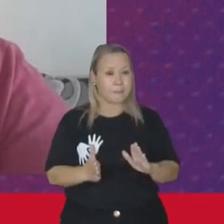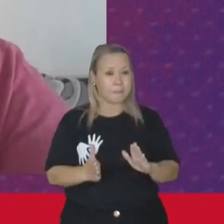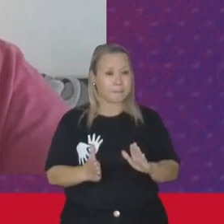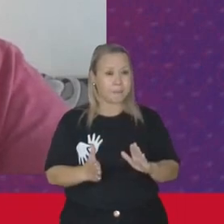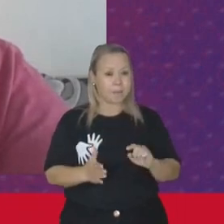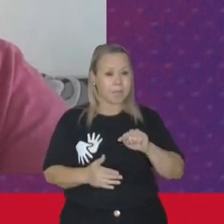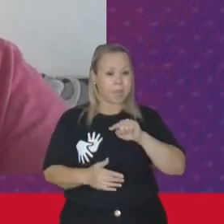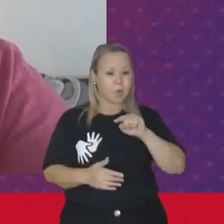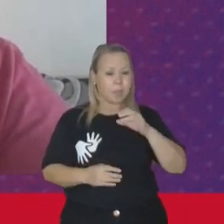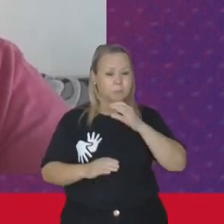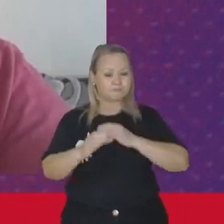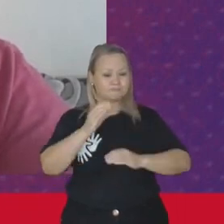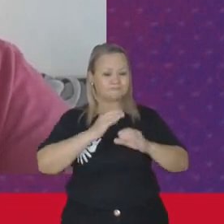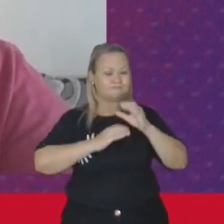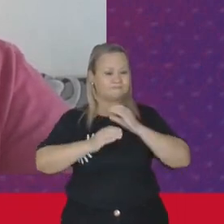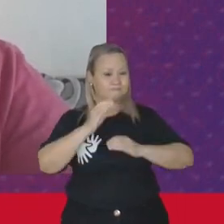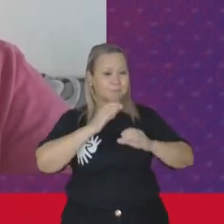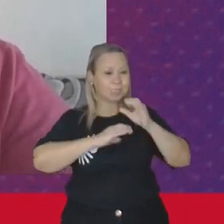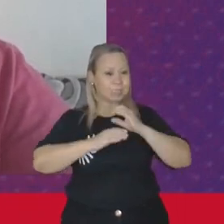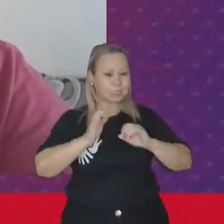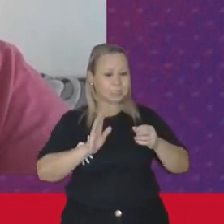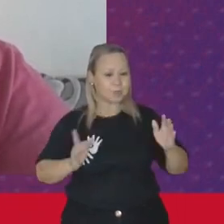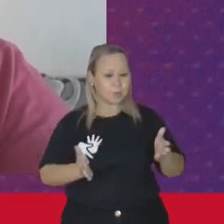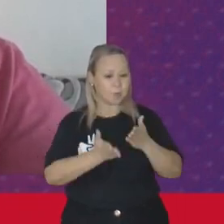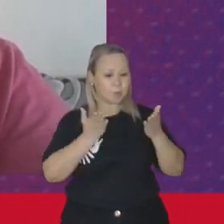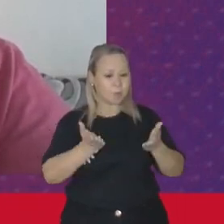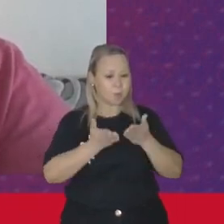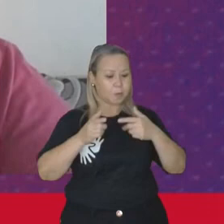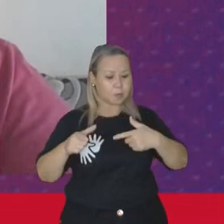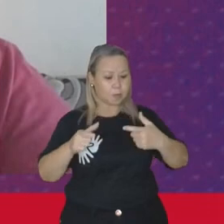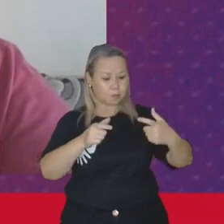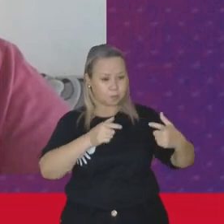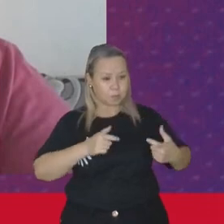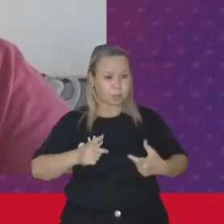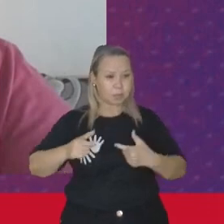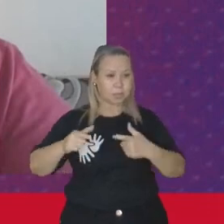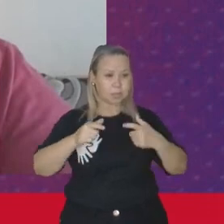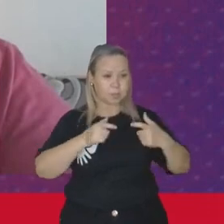esse ciclo, né, com a promoção de espaços